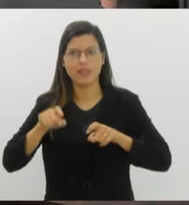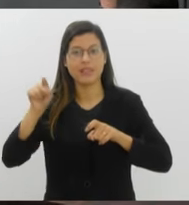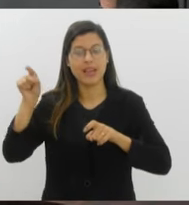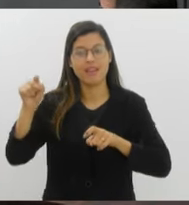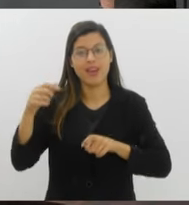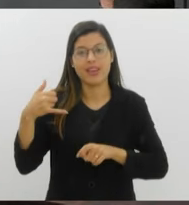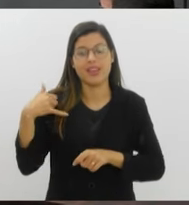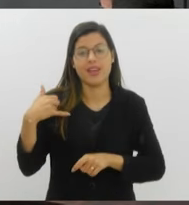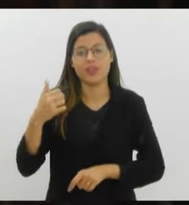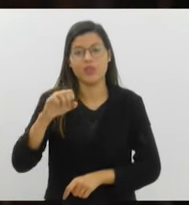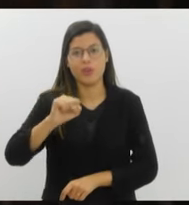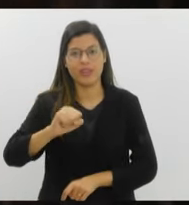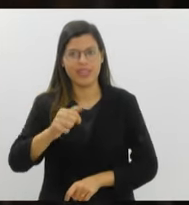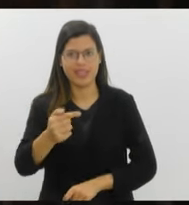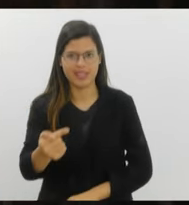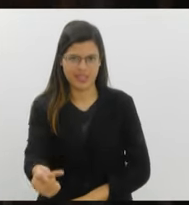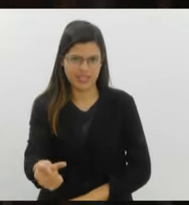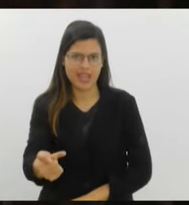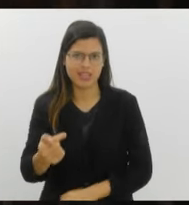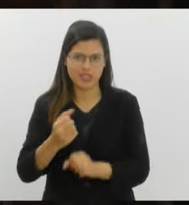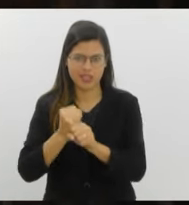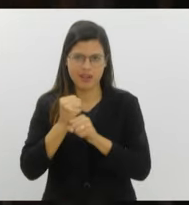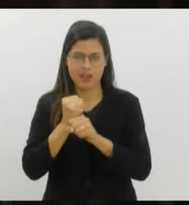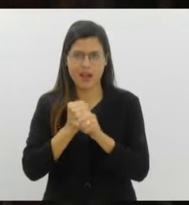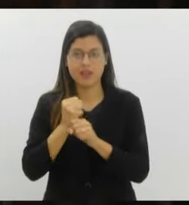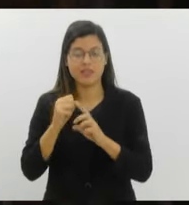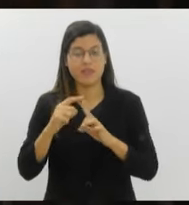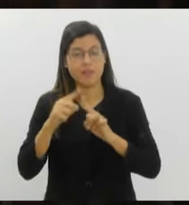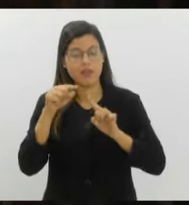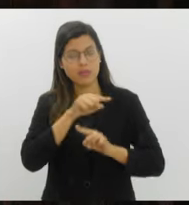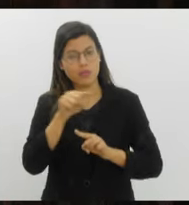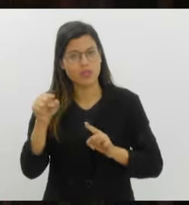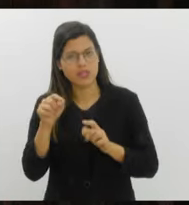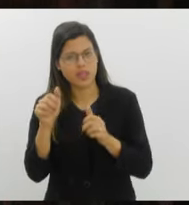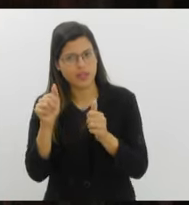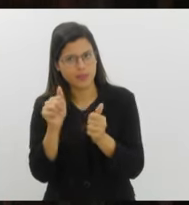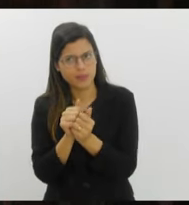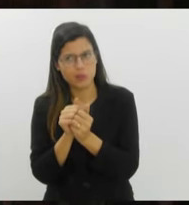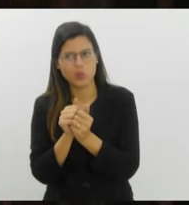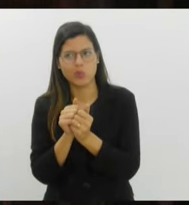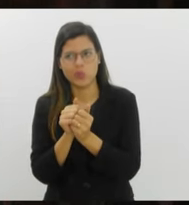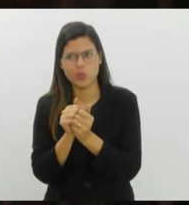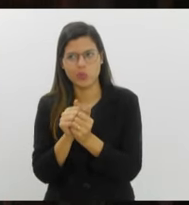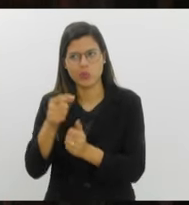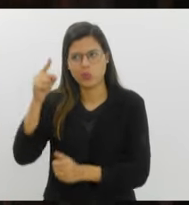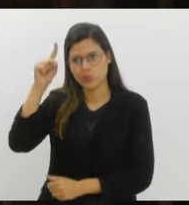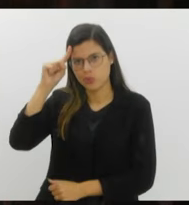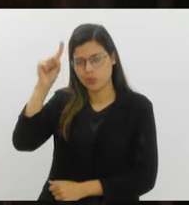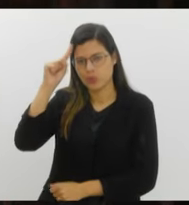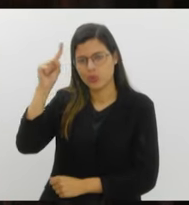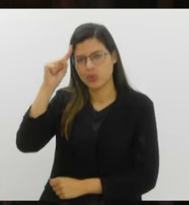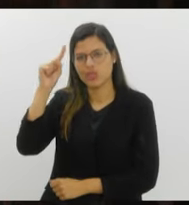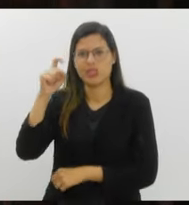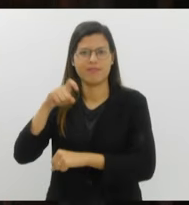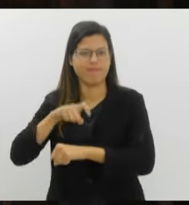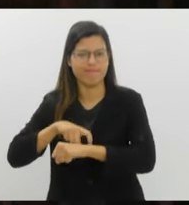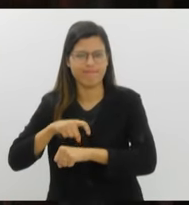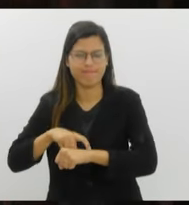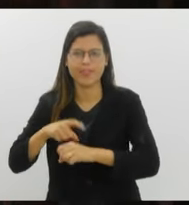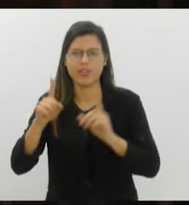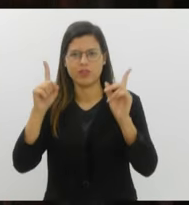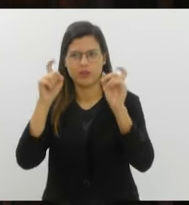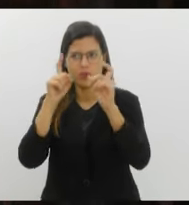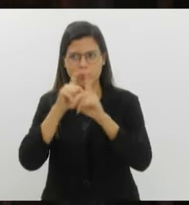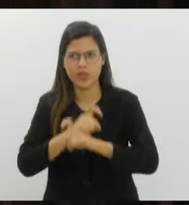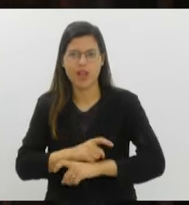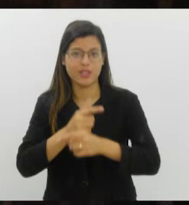87 anos, mas são vocês que estão ao meu lado, o dia a dia, a todo momento, na dificuldade e